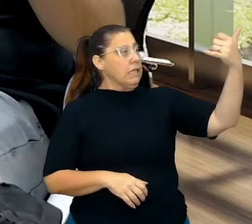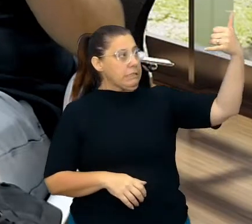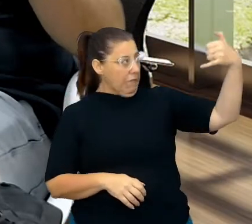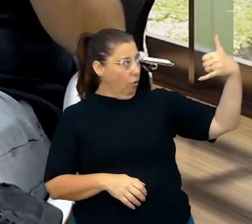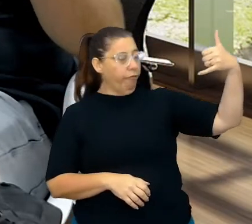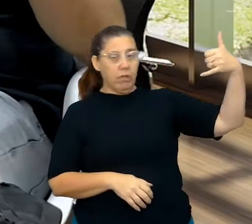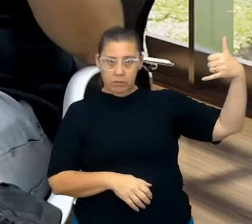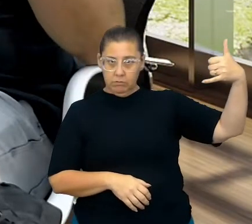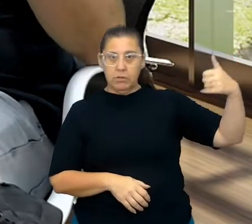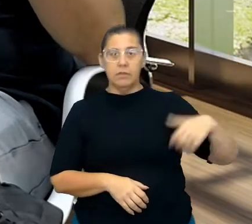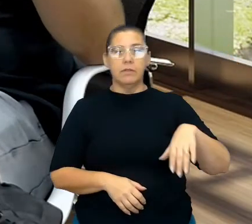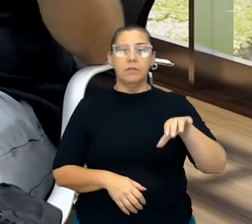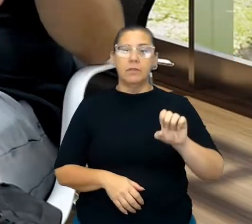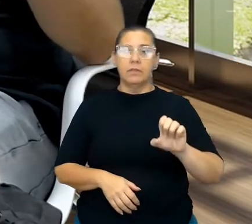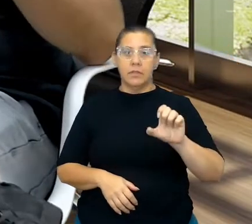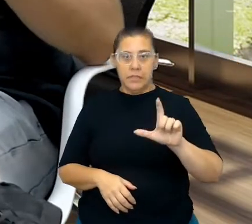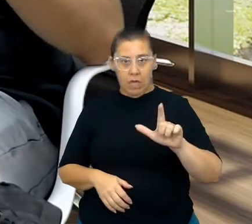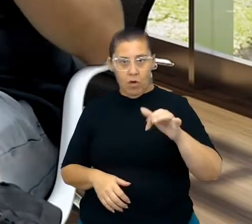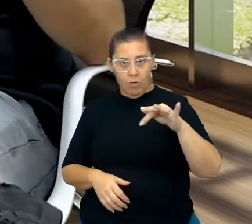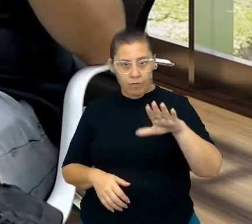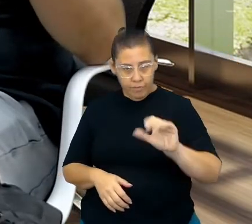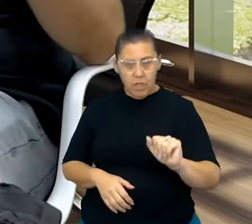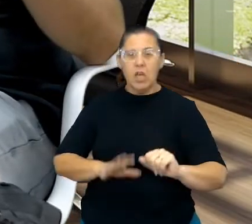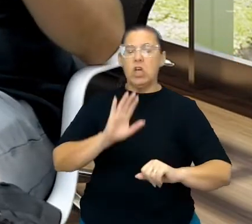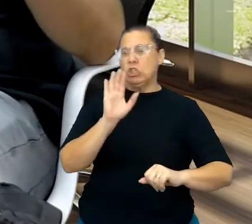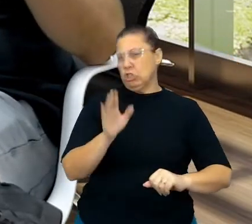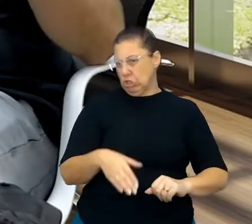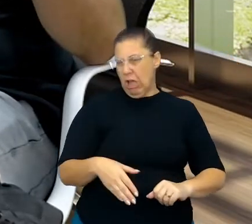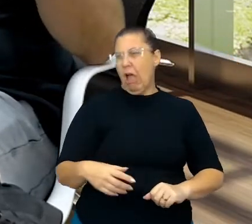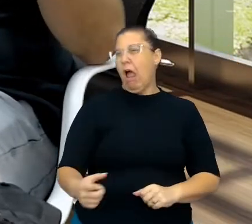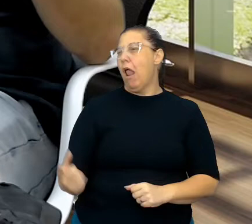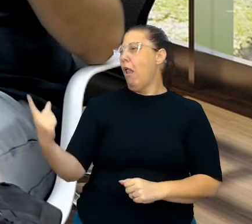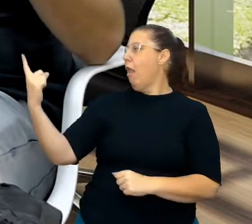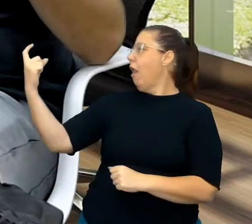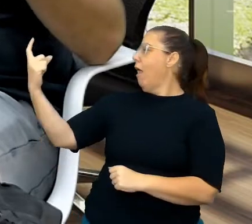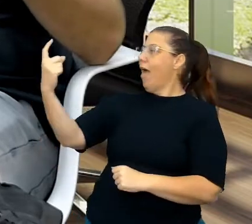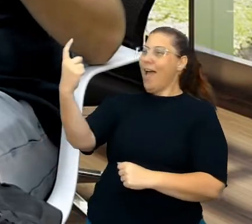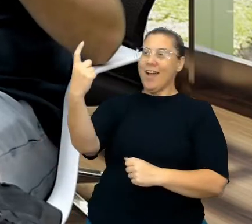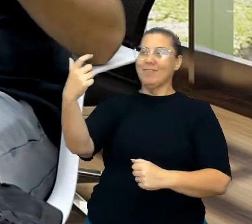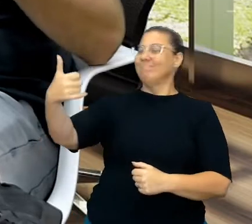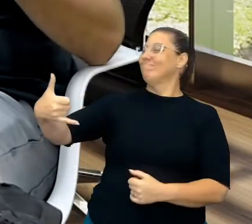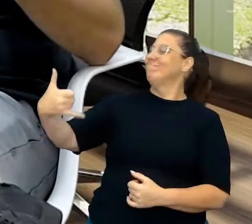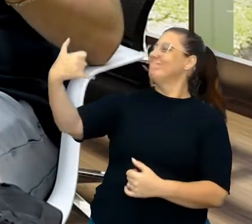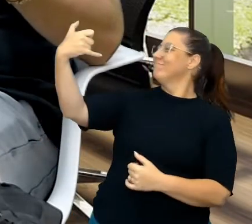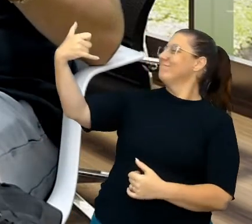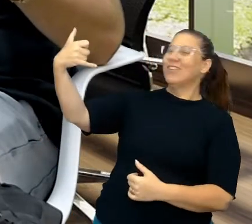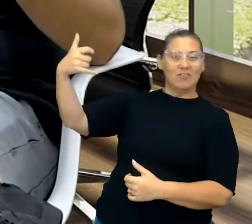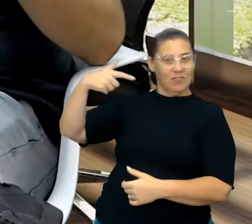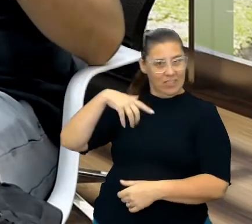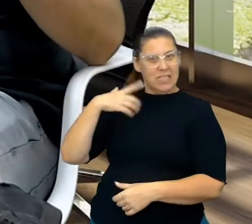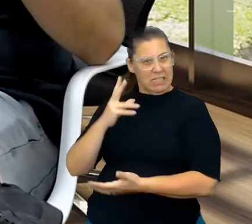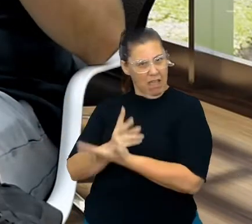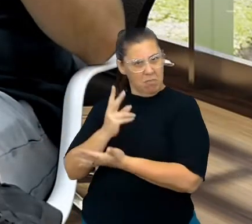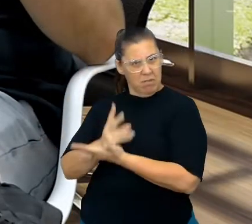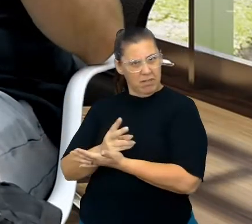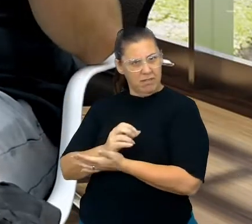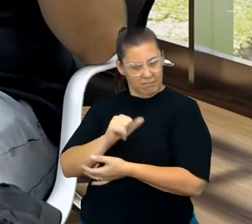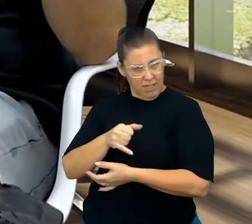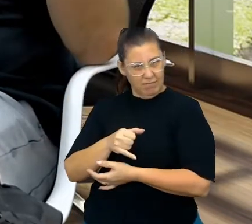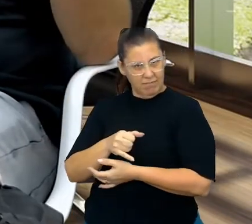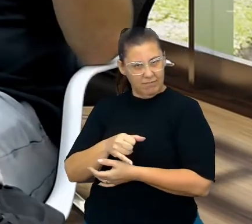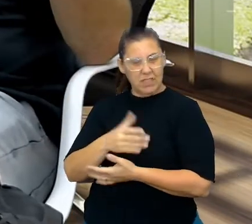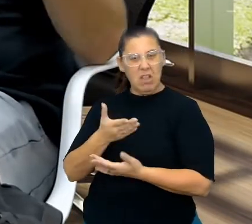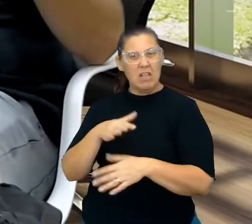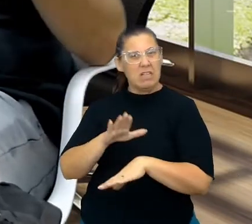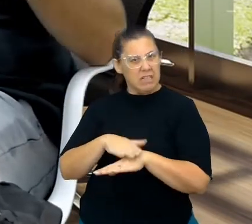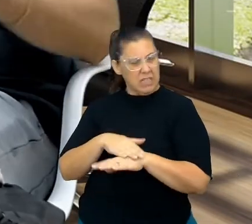gente? Já desenvolveu alguma selfie, já registrou, fotografou. Você tem costume de se autofotografar? Se sim, você o faz